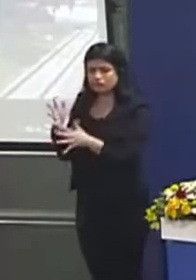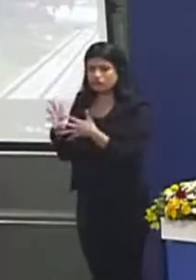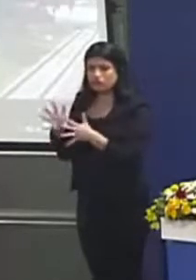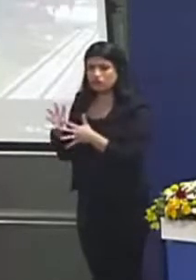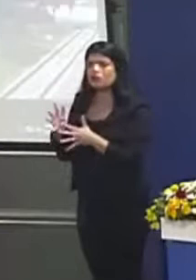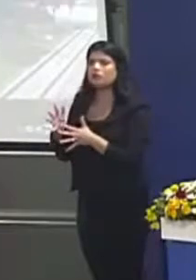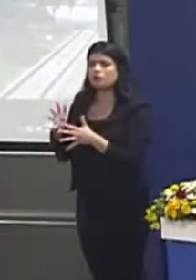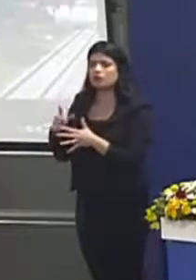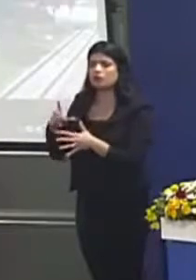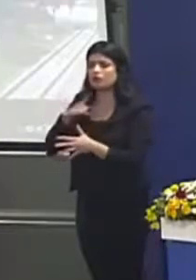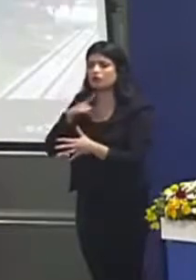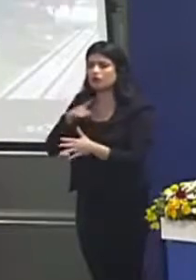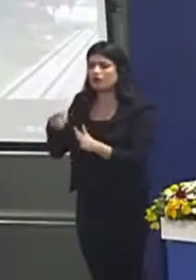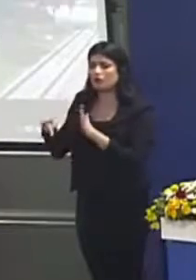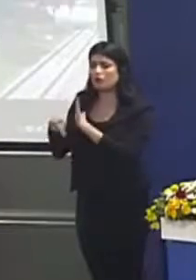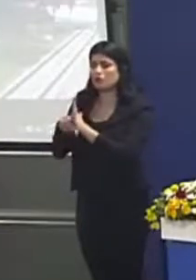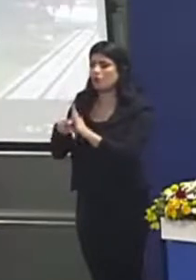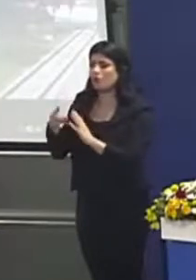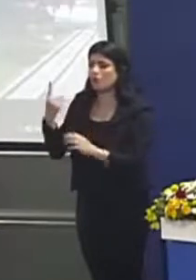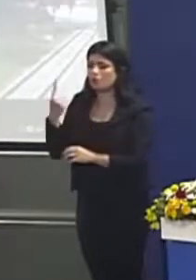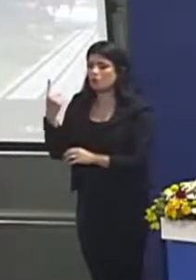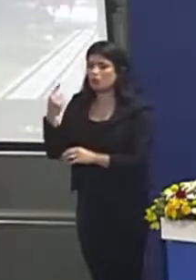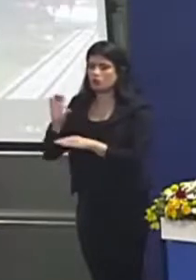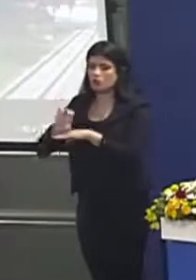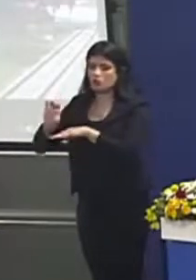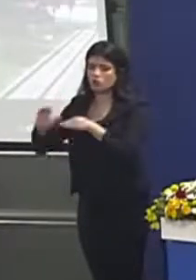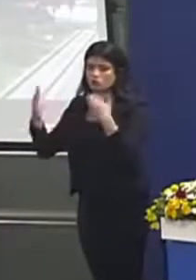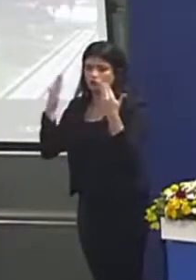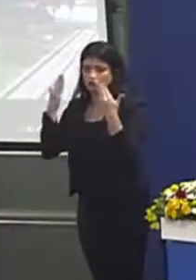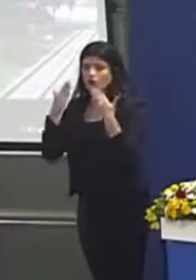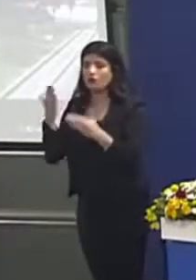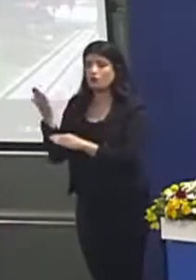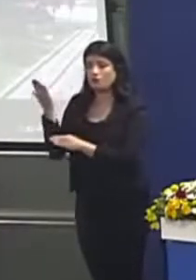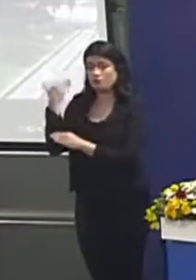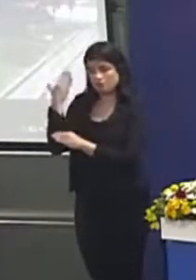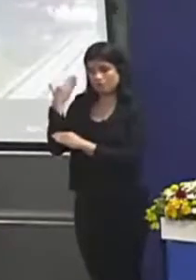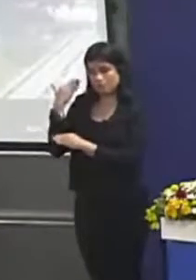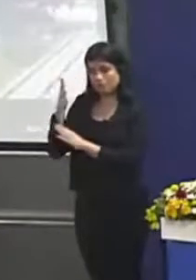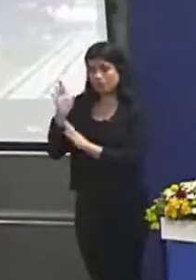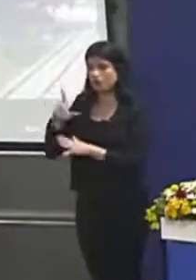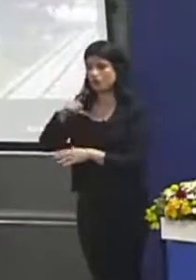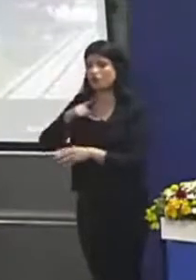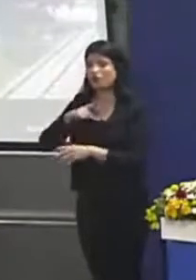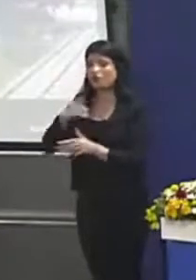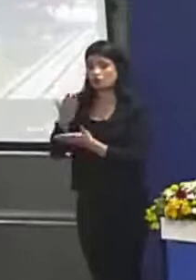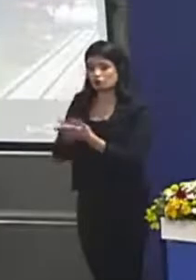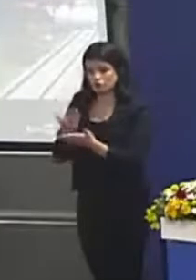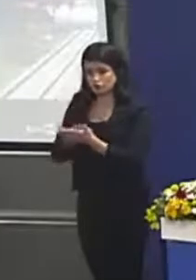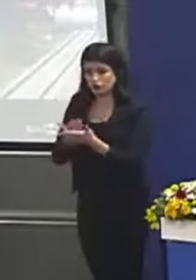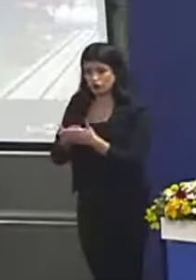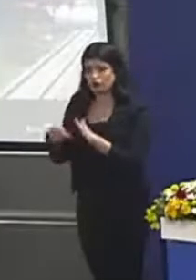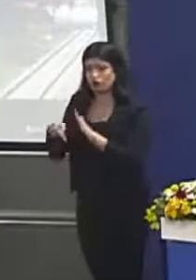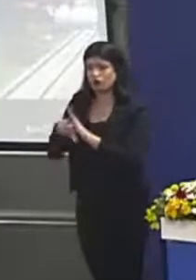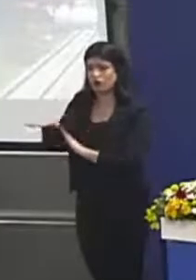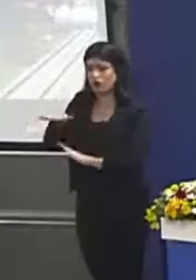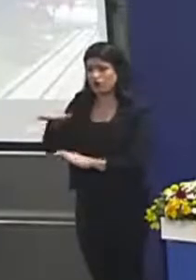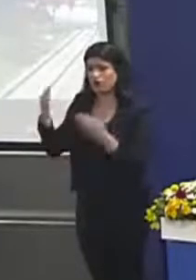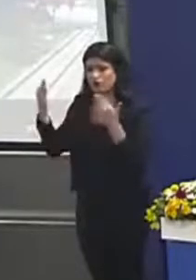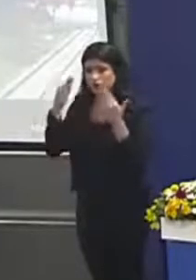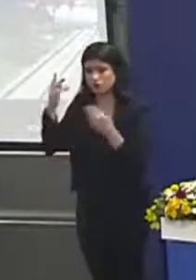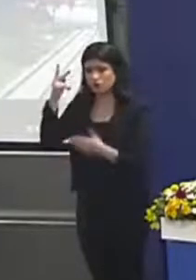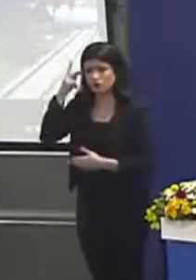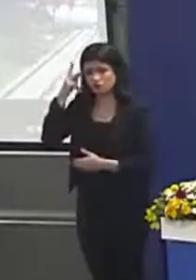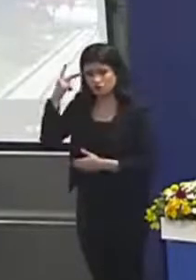o primeiro curso de psicologia, e, à época, alguns estudiosos que compunham o Instituto de Psicologia de São